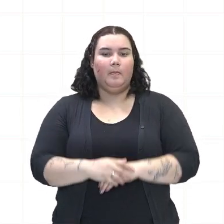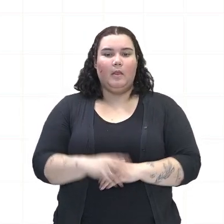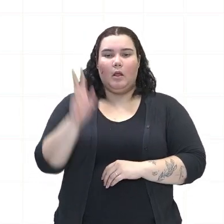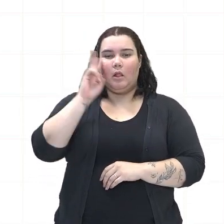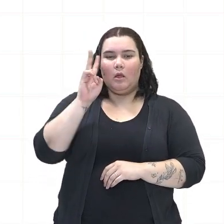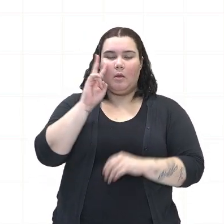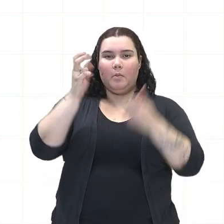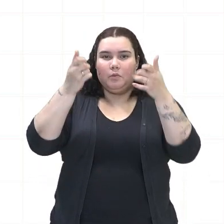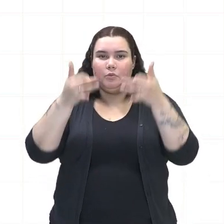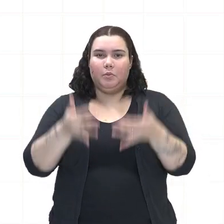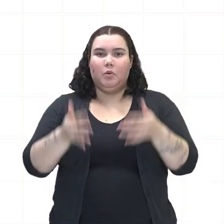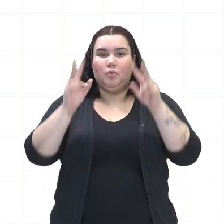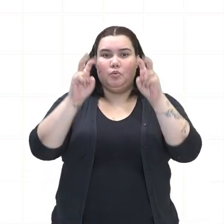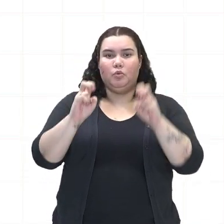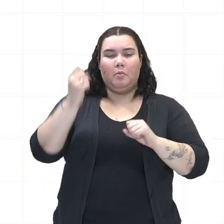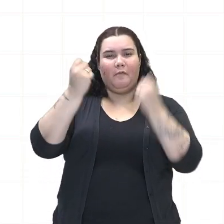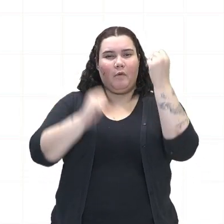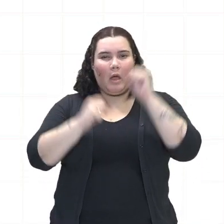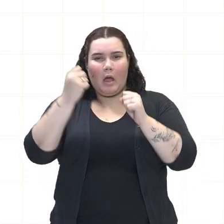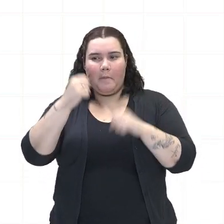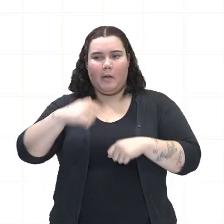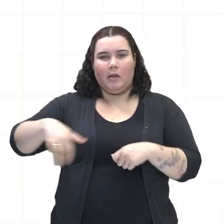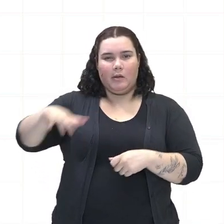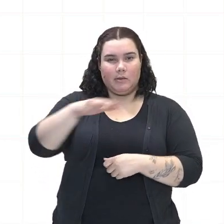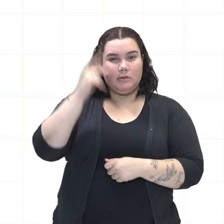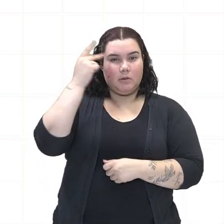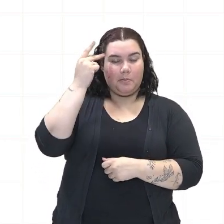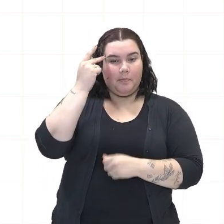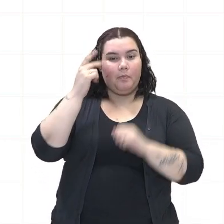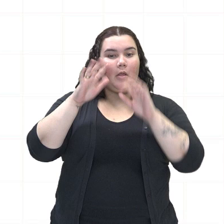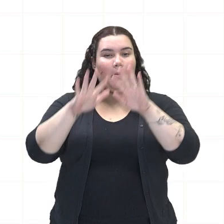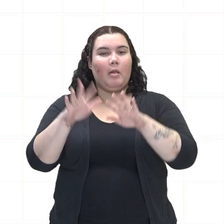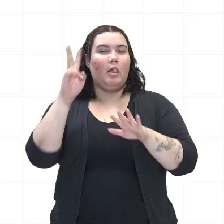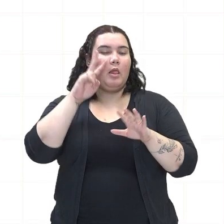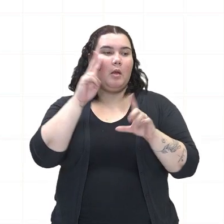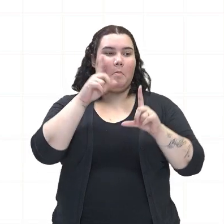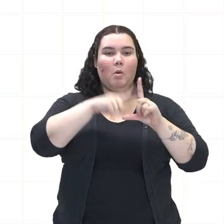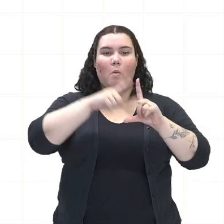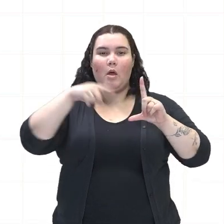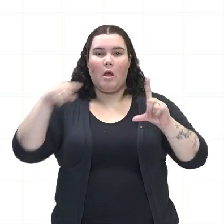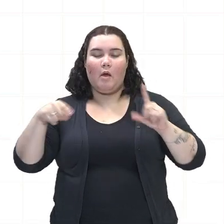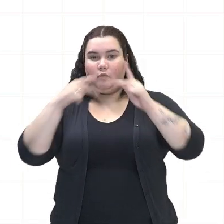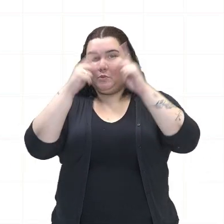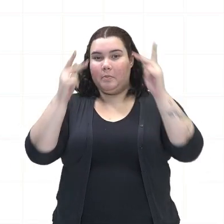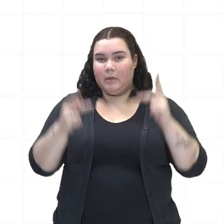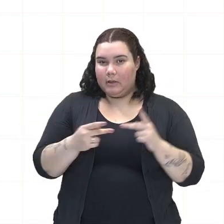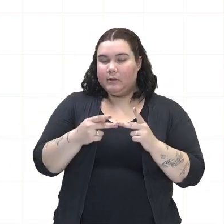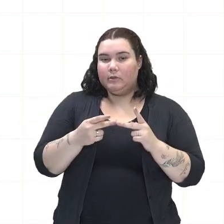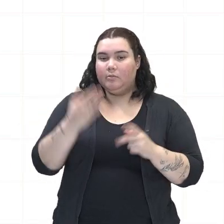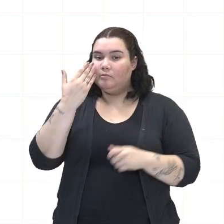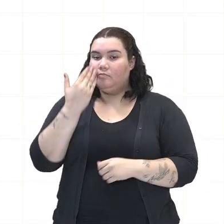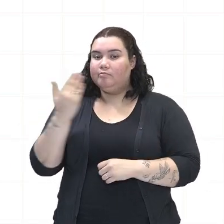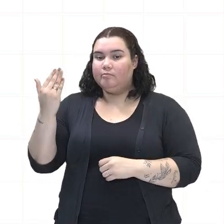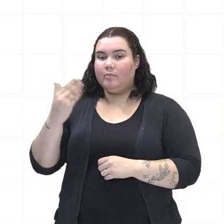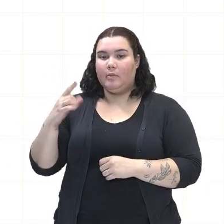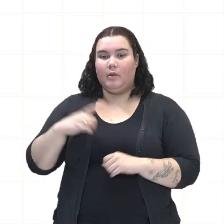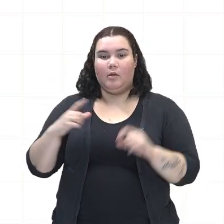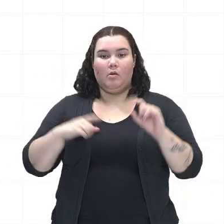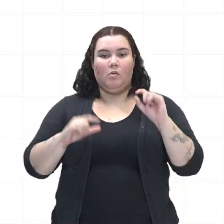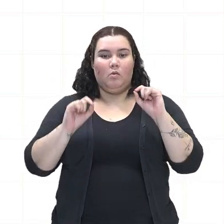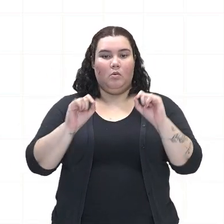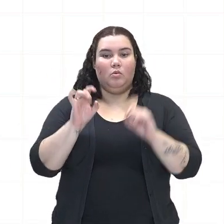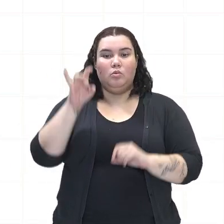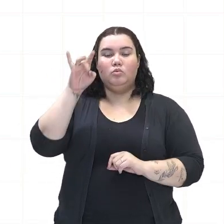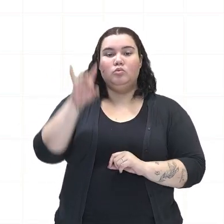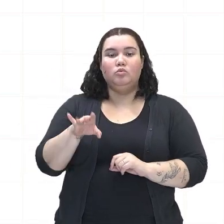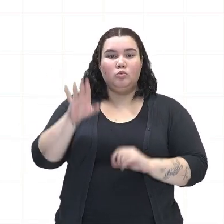tem uma relevância, não sei o quê, mas olha como fica aquele mesmo gráfico que eu mostrei para vocês, agora quando a gente pega só a